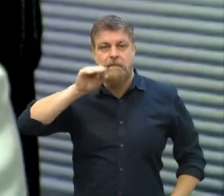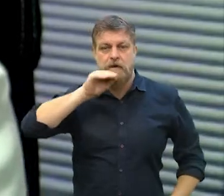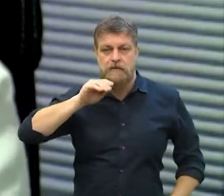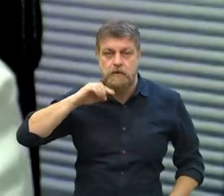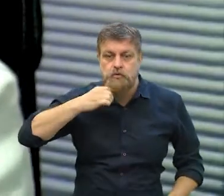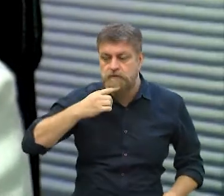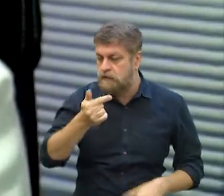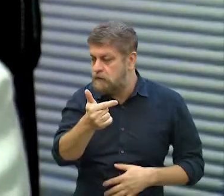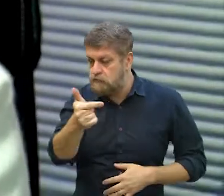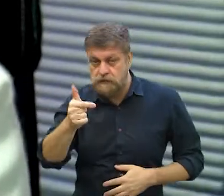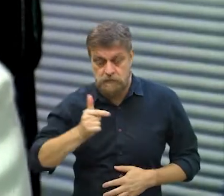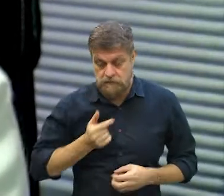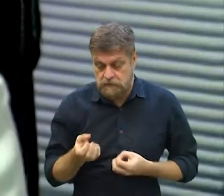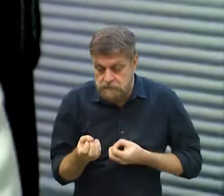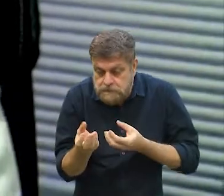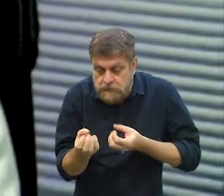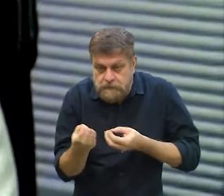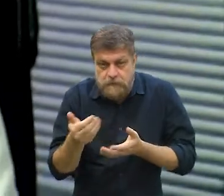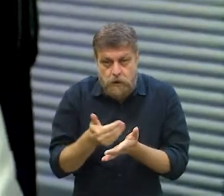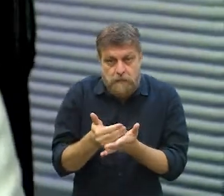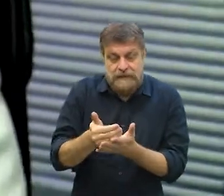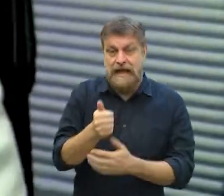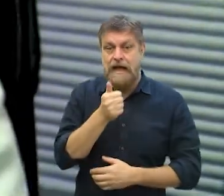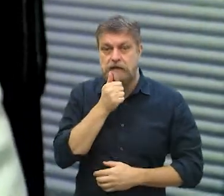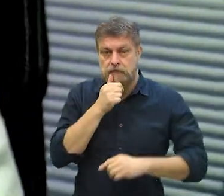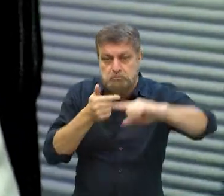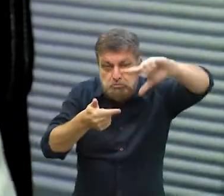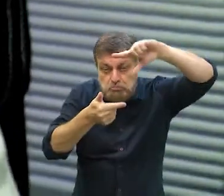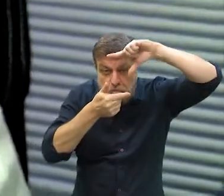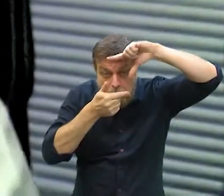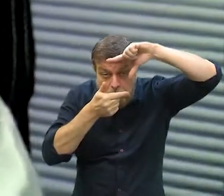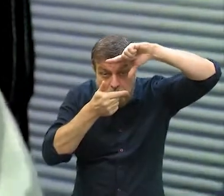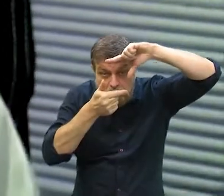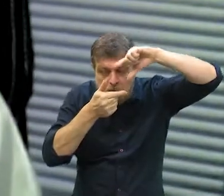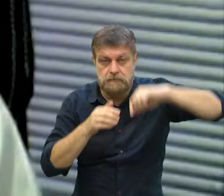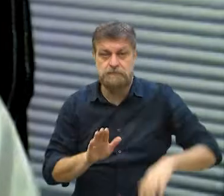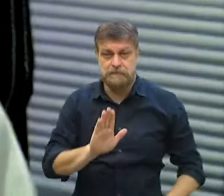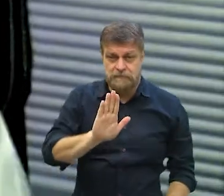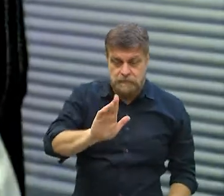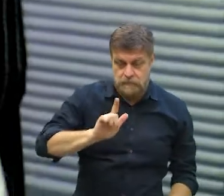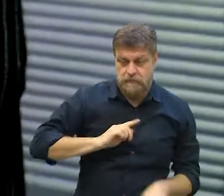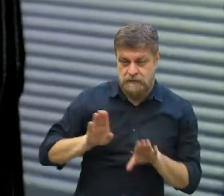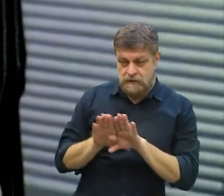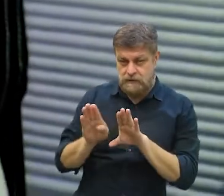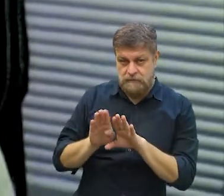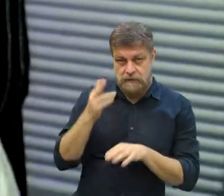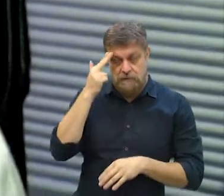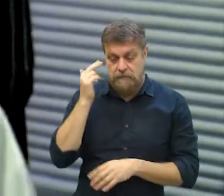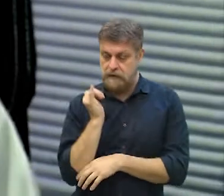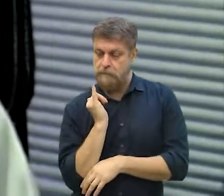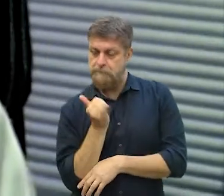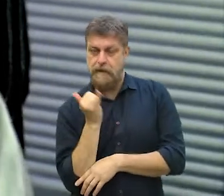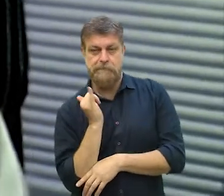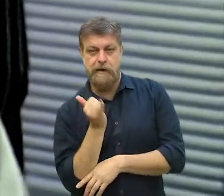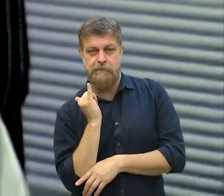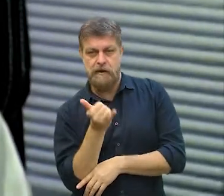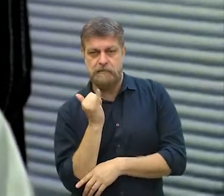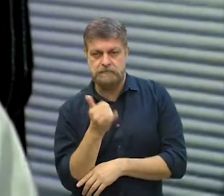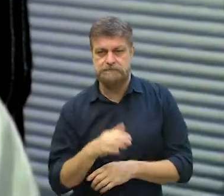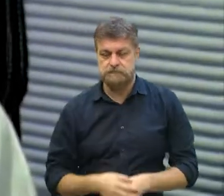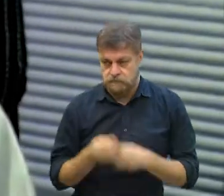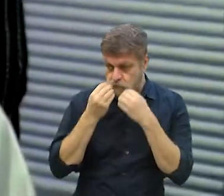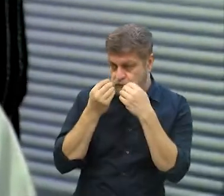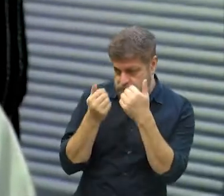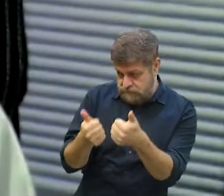sem dúvida, como foi colocado aí no começo, ainda é um tabu, né? Foi muito bem colocado por você aí no começo da